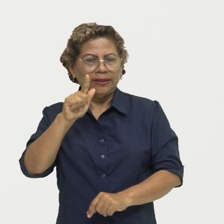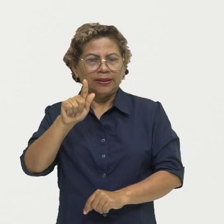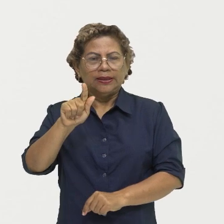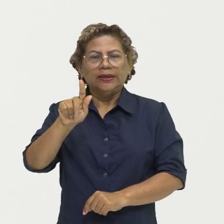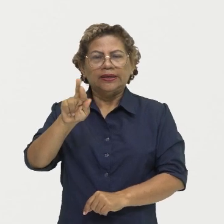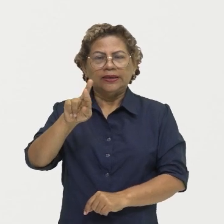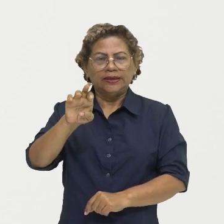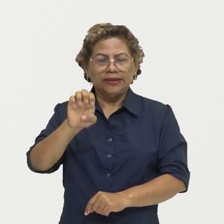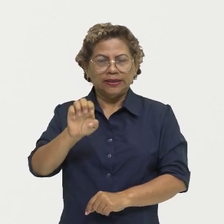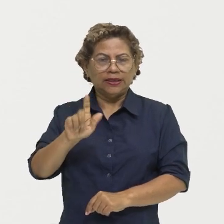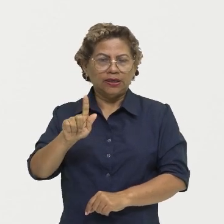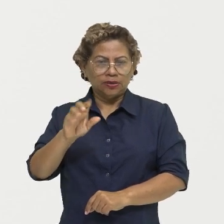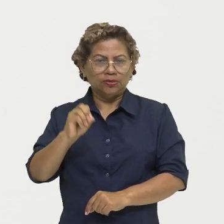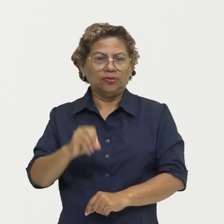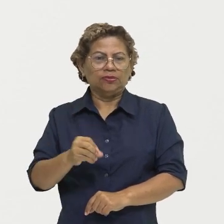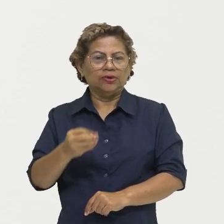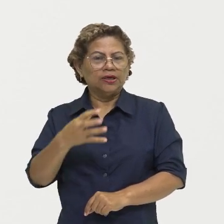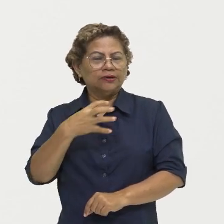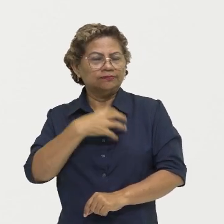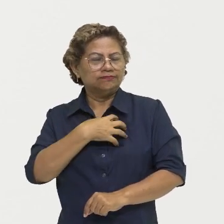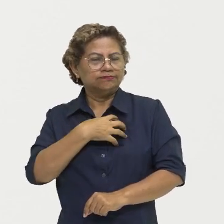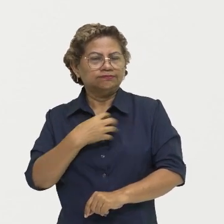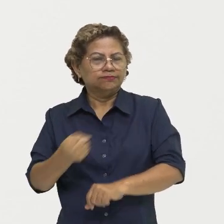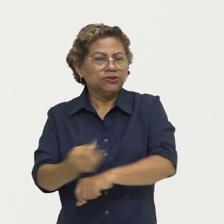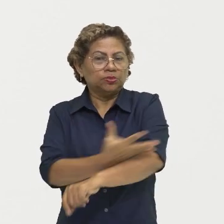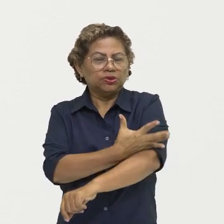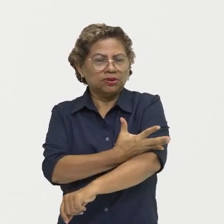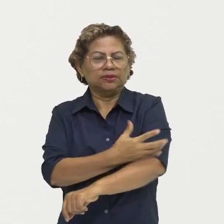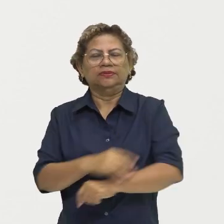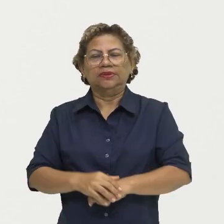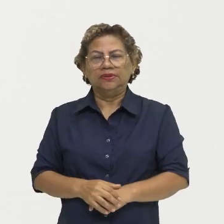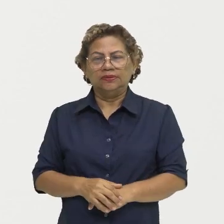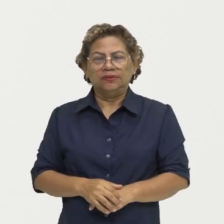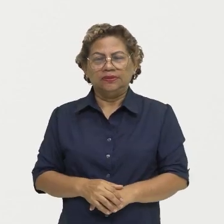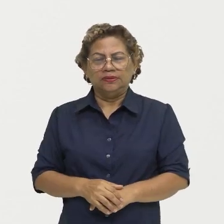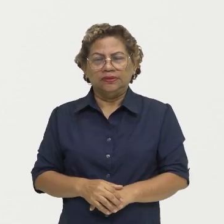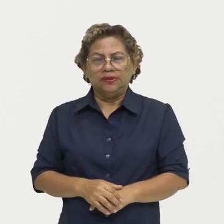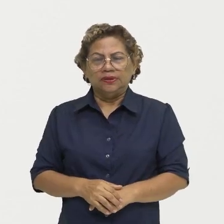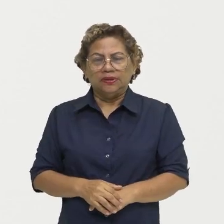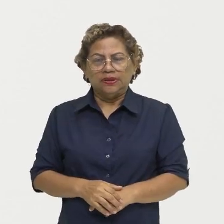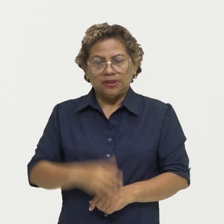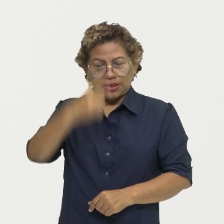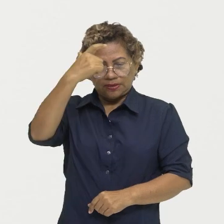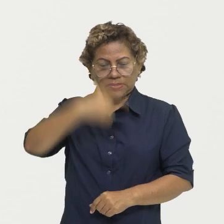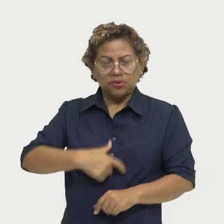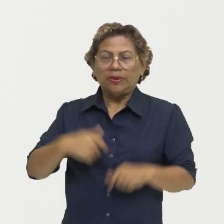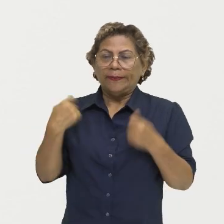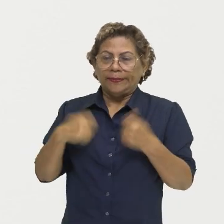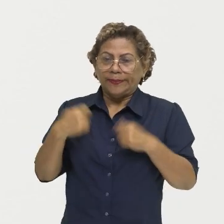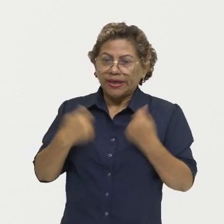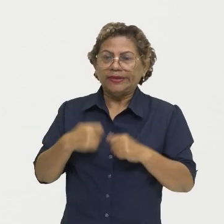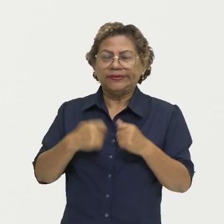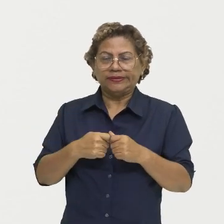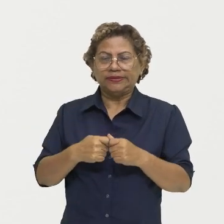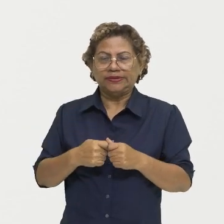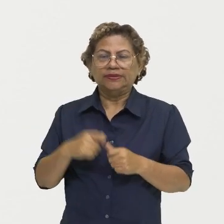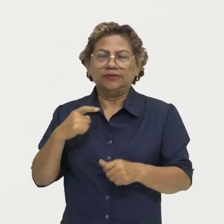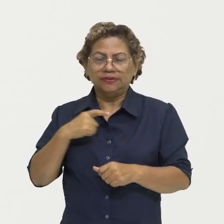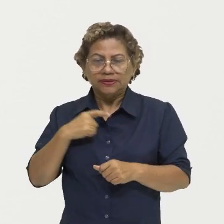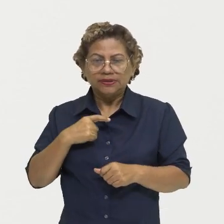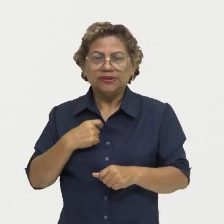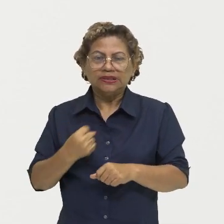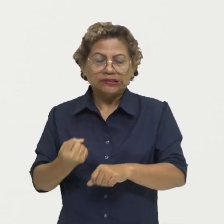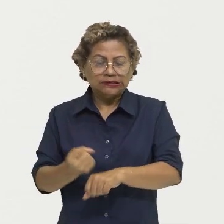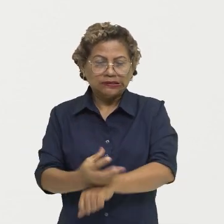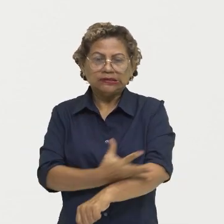espécie de descarga emocional. Então, o ser humano precisa descarregar seus sentimentos de alguma forma. A literatura pode